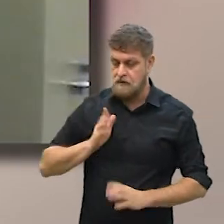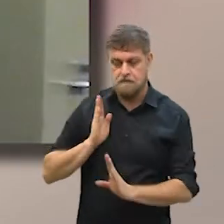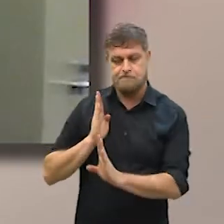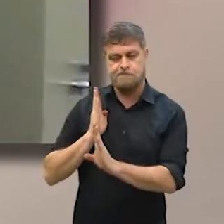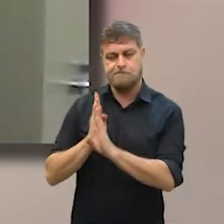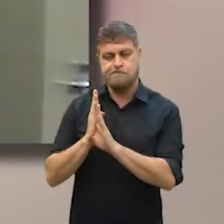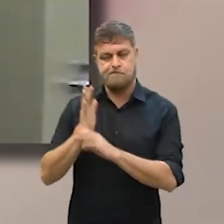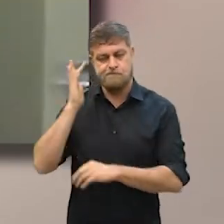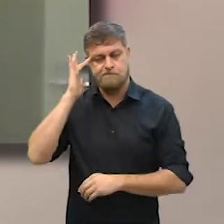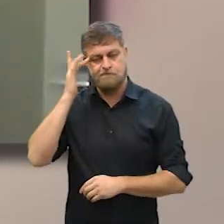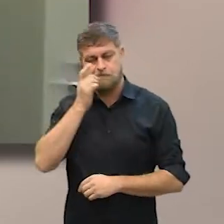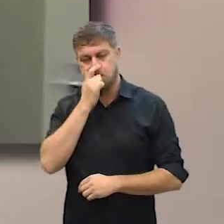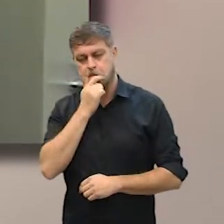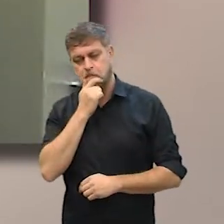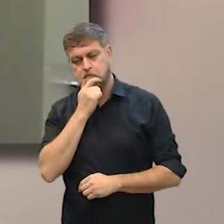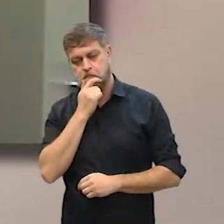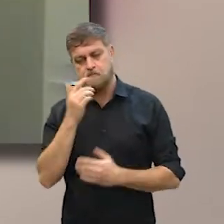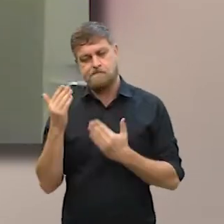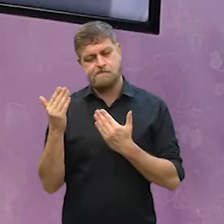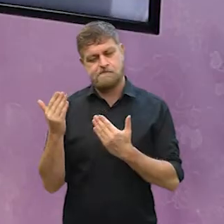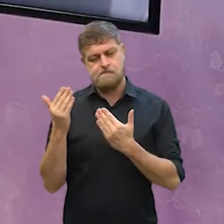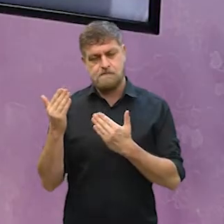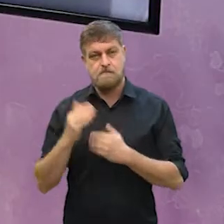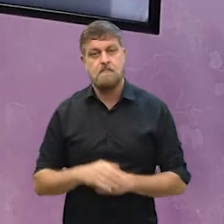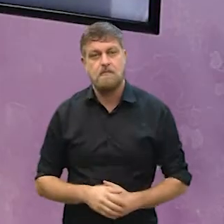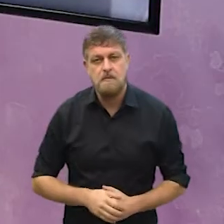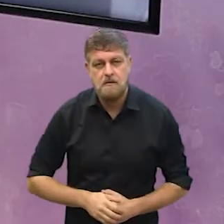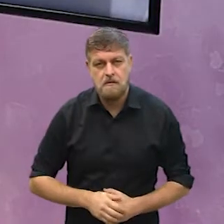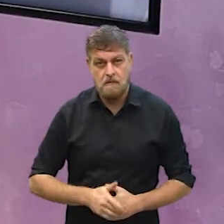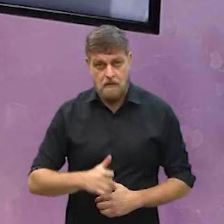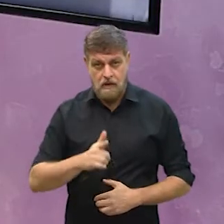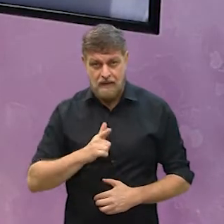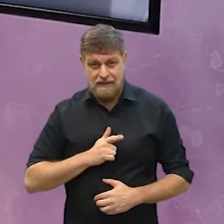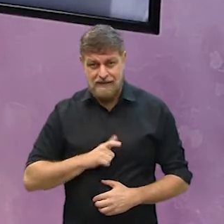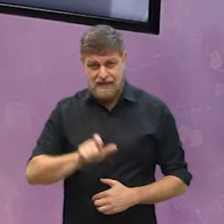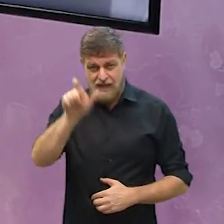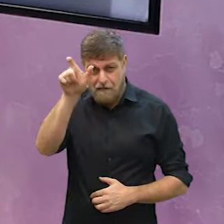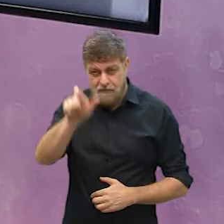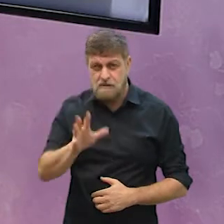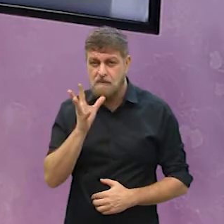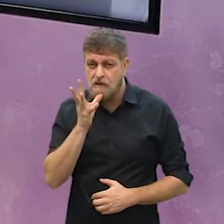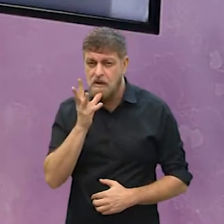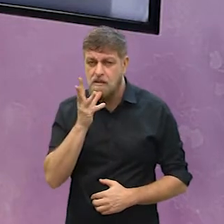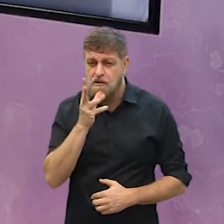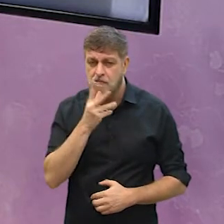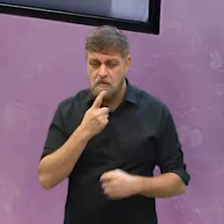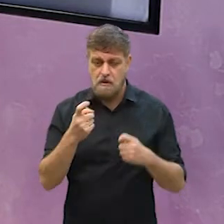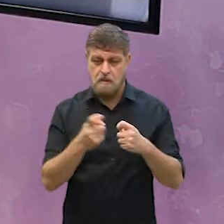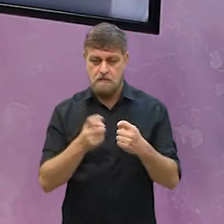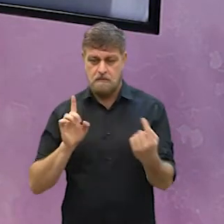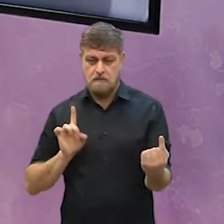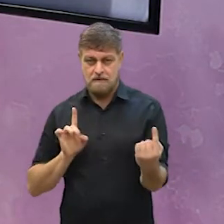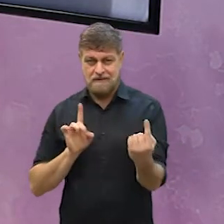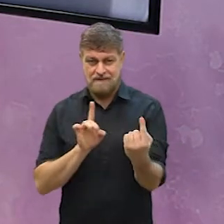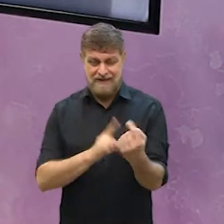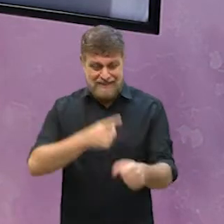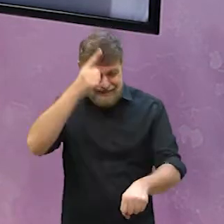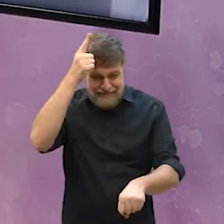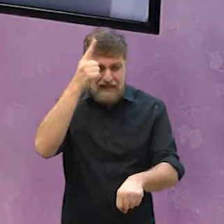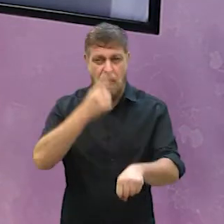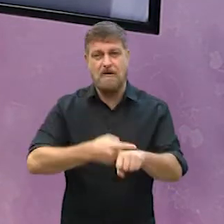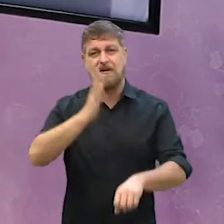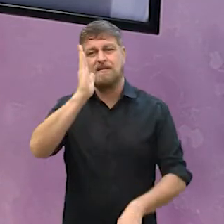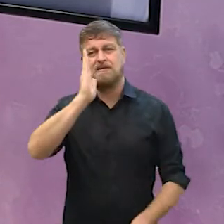eles devem investigar essa doença tem paciente que demora para procurar um médico e quando